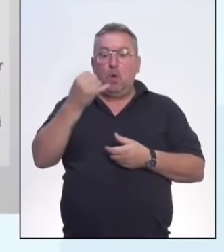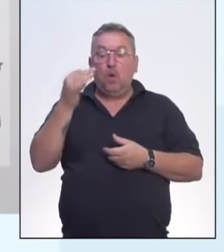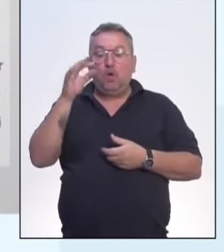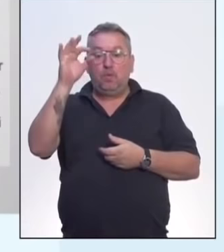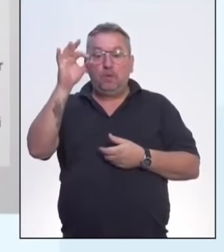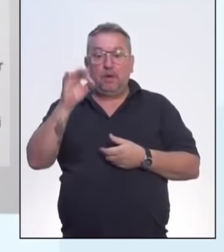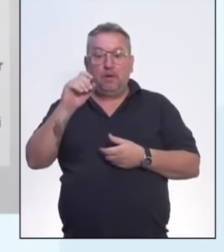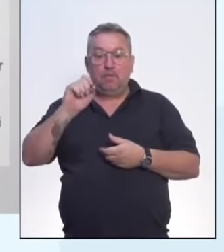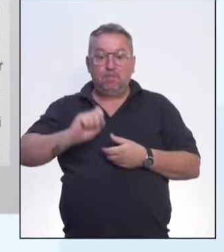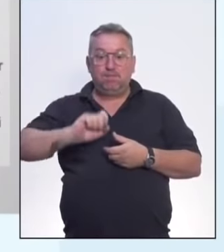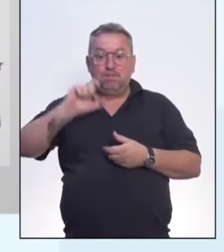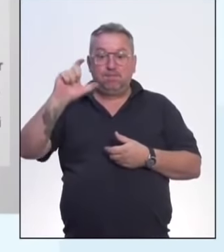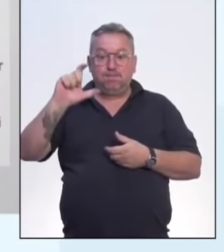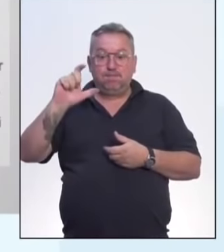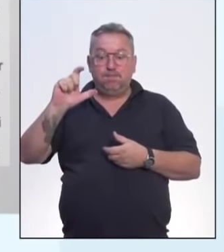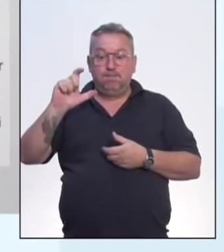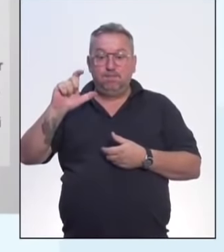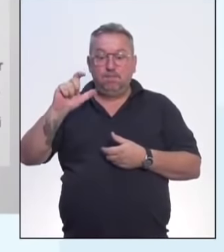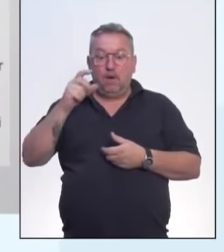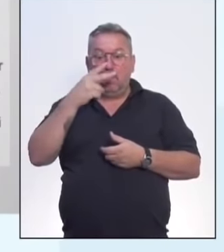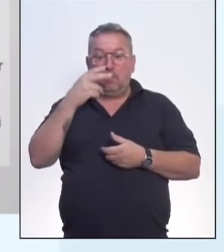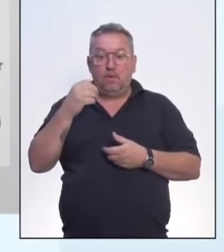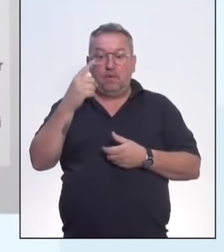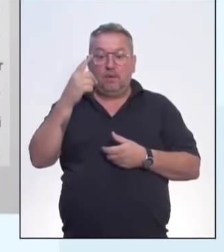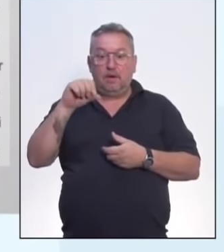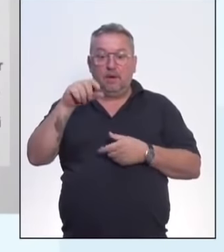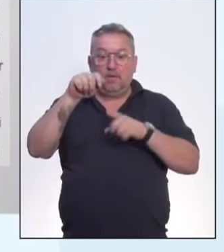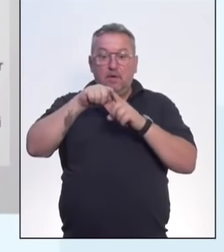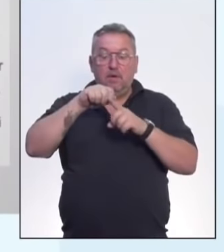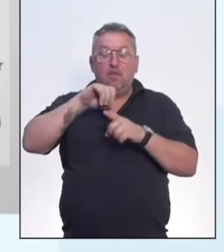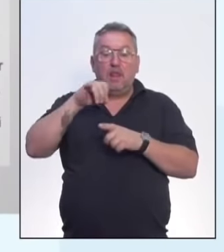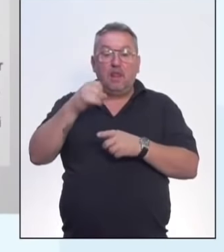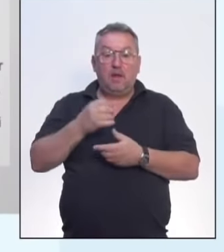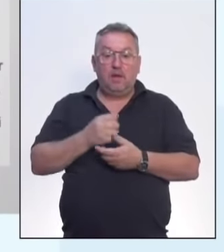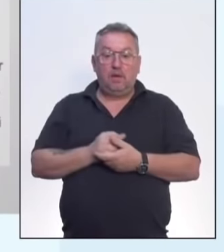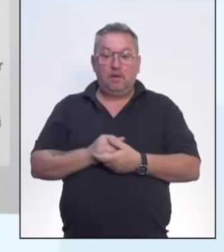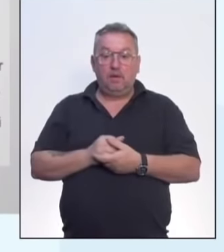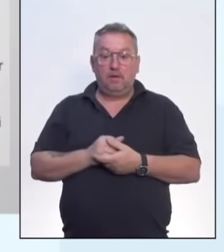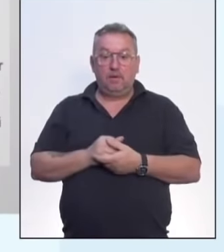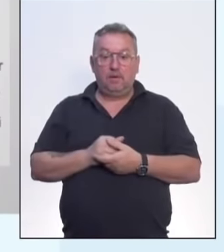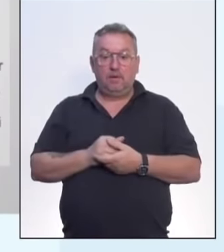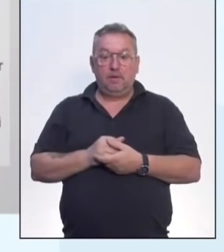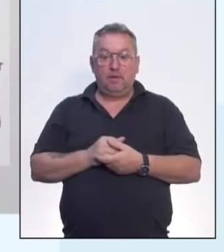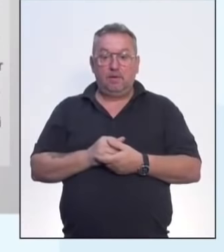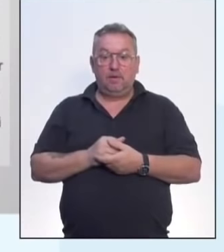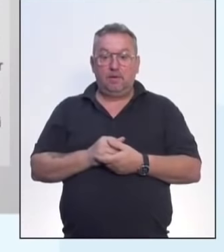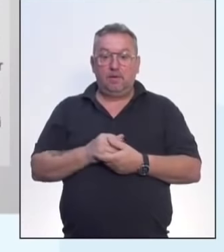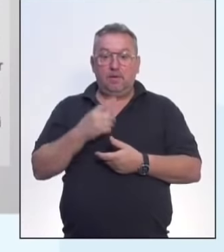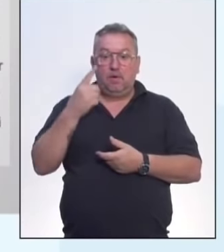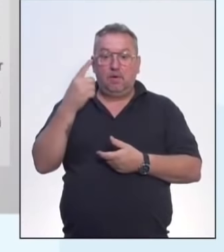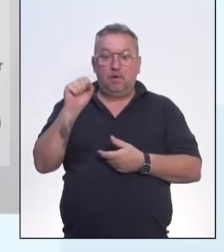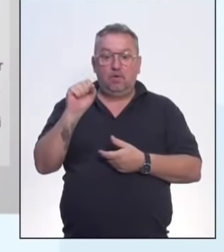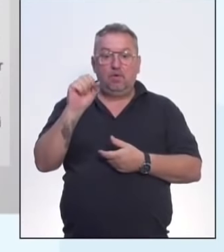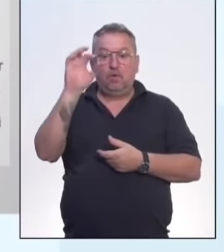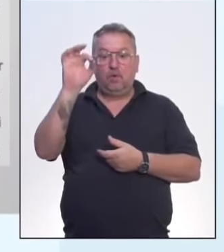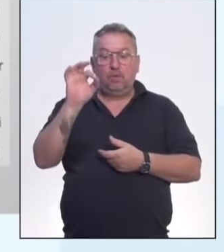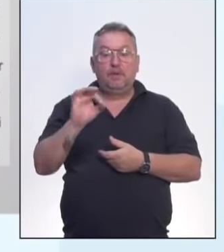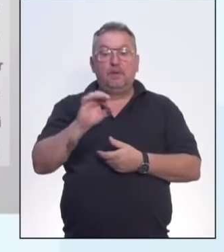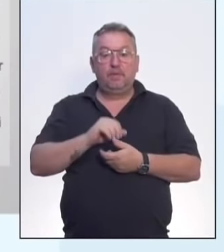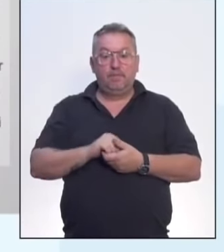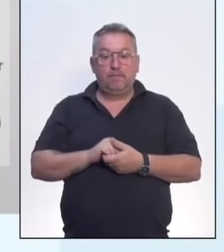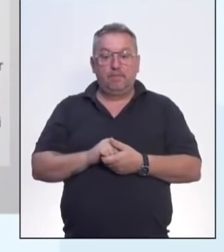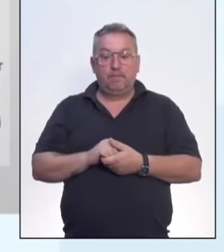teve de aumento em relação a 2019 em janeiro, Alessandra? Em janeiro, 18%. 18%.